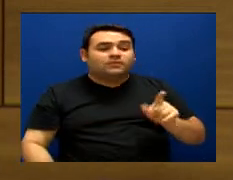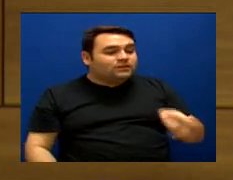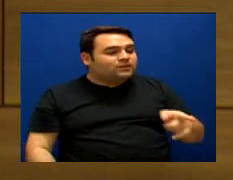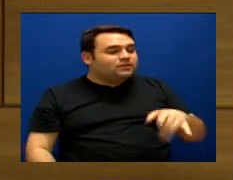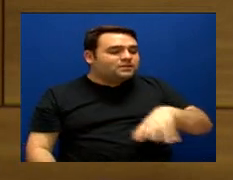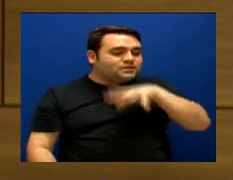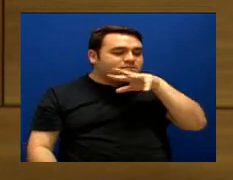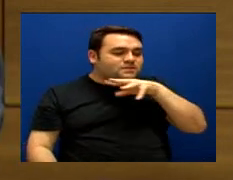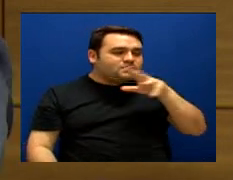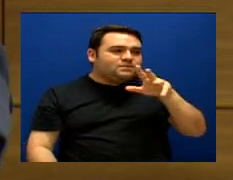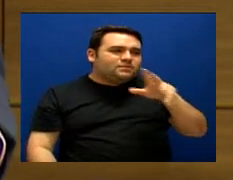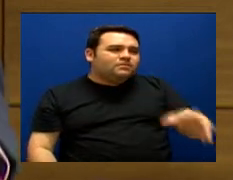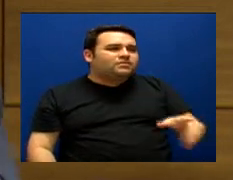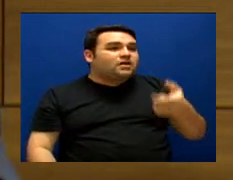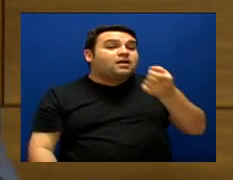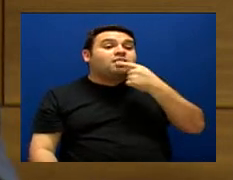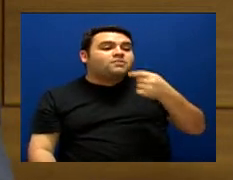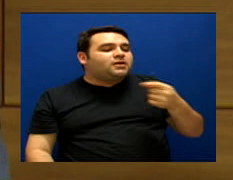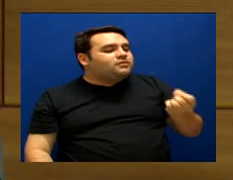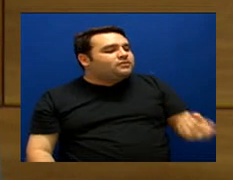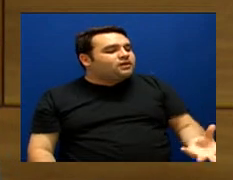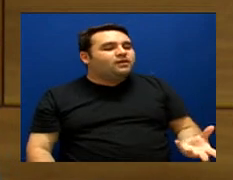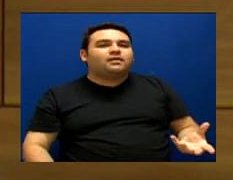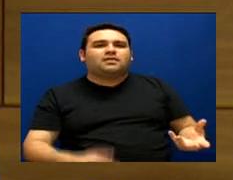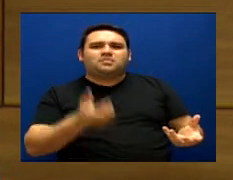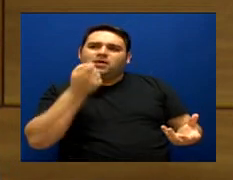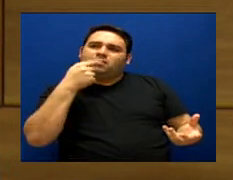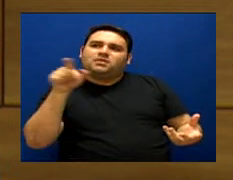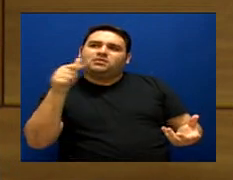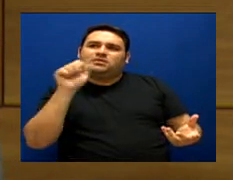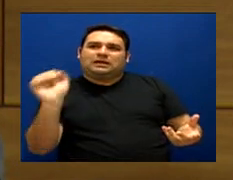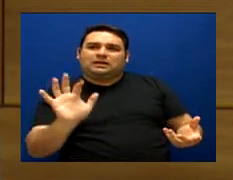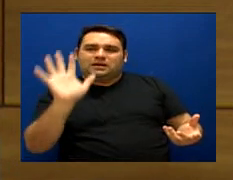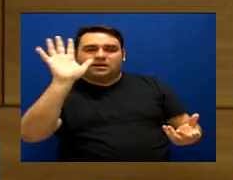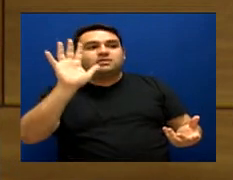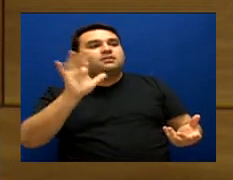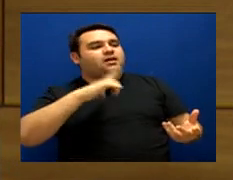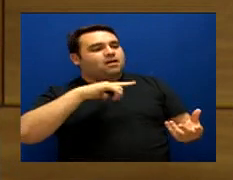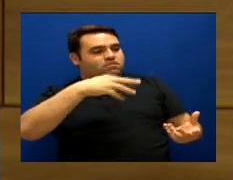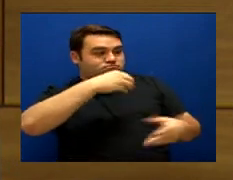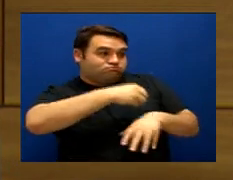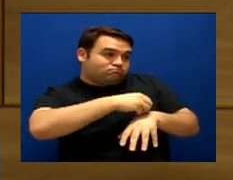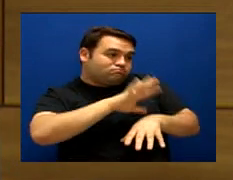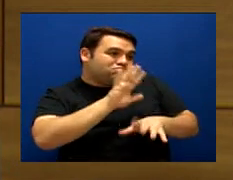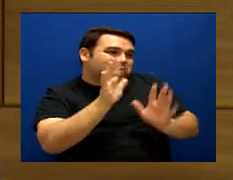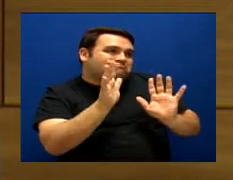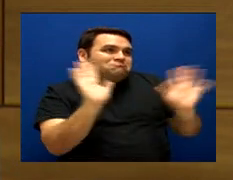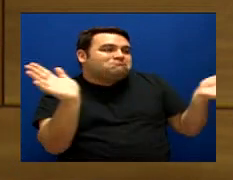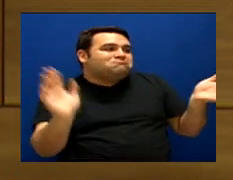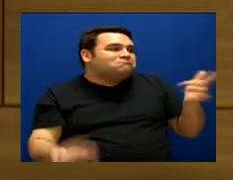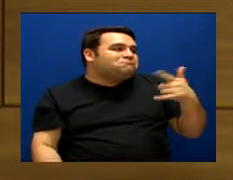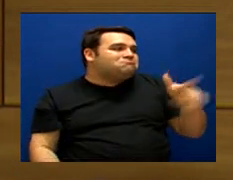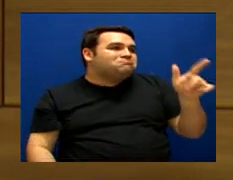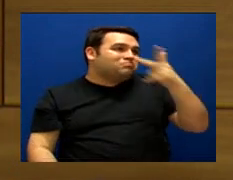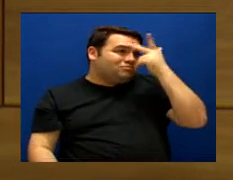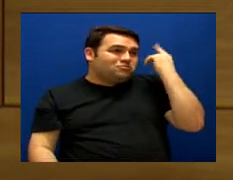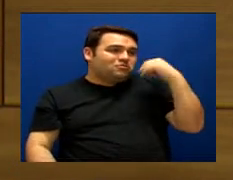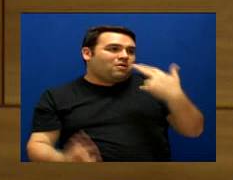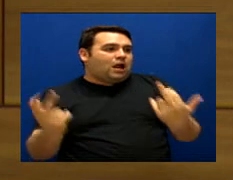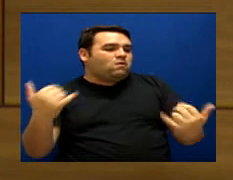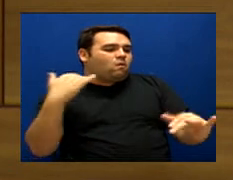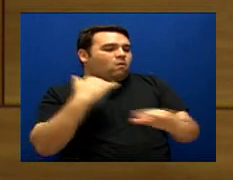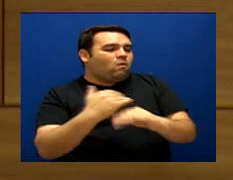animal, medica com esse remédio. Ah, mas esse remédio veterinário é caro, posso sugerir então um remédio humano que